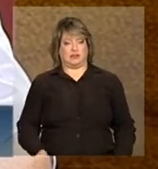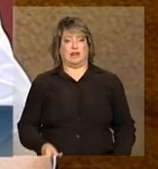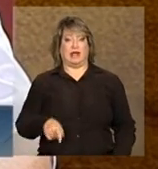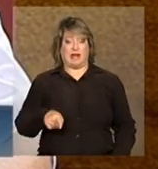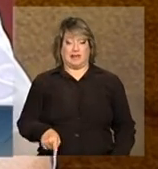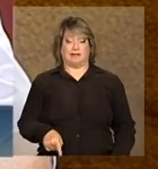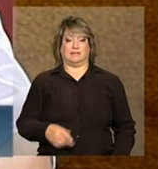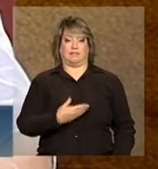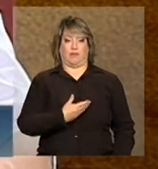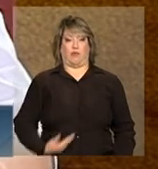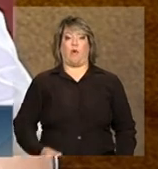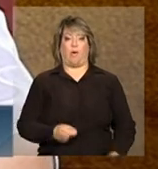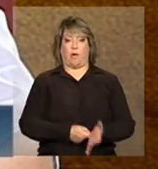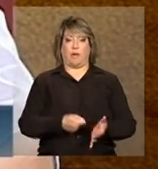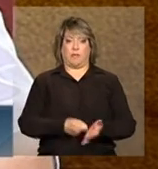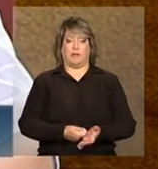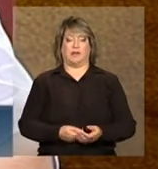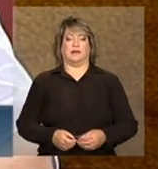do Estado